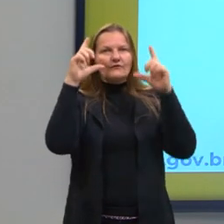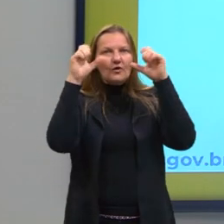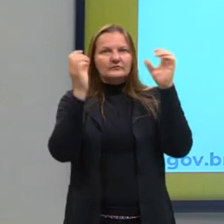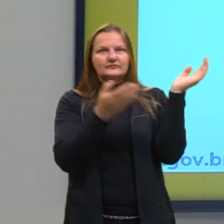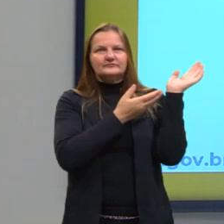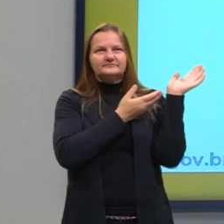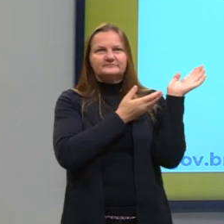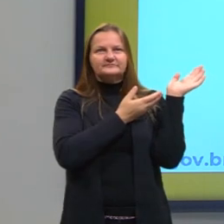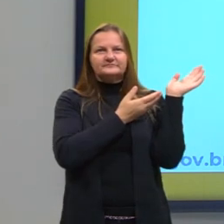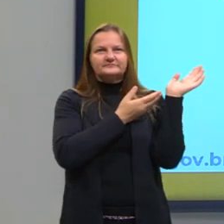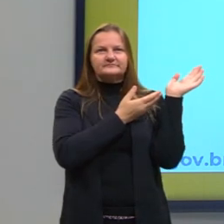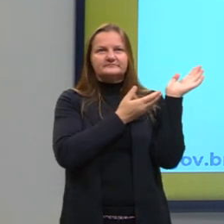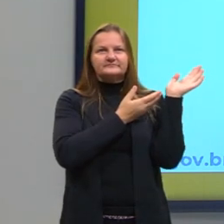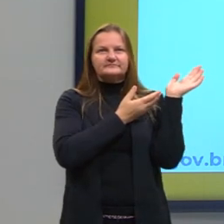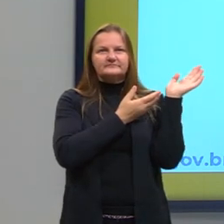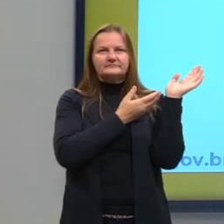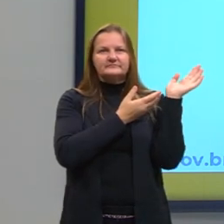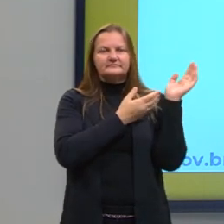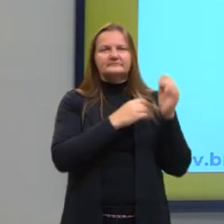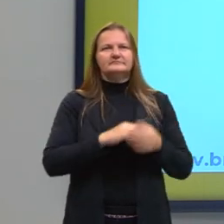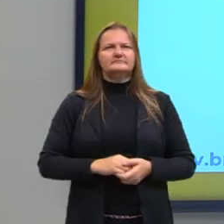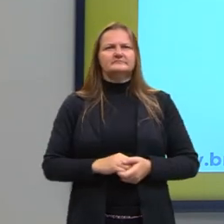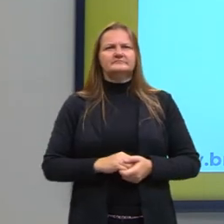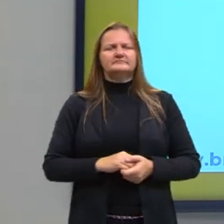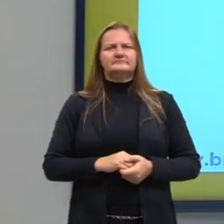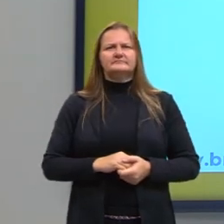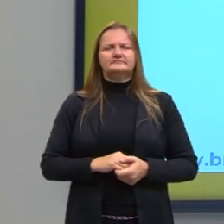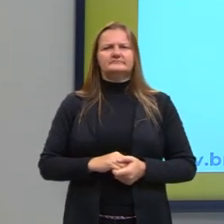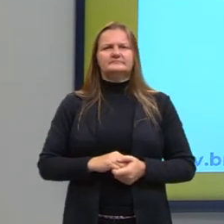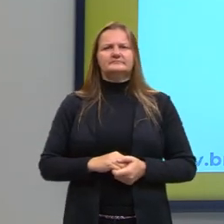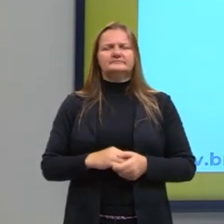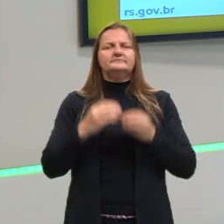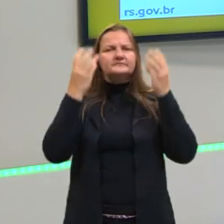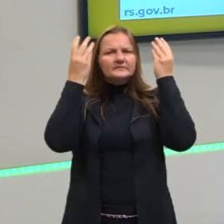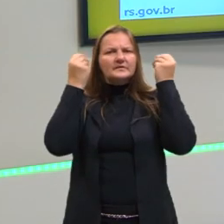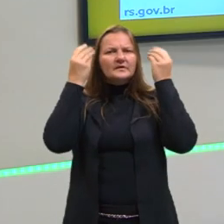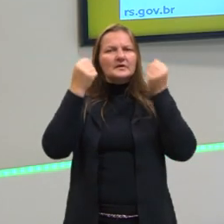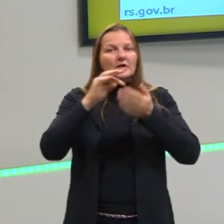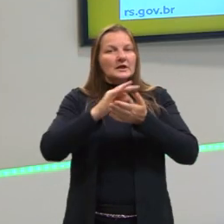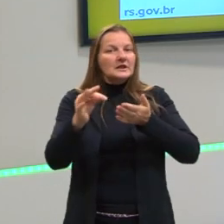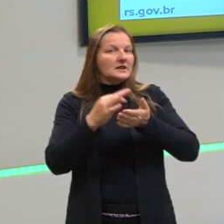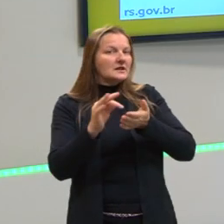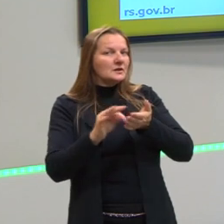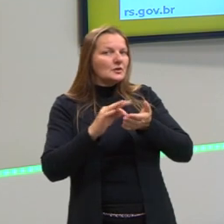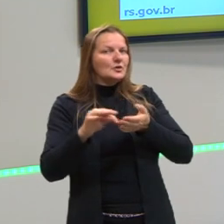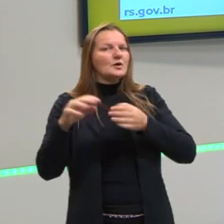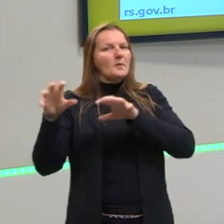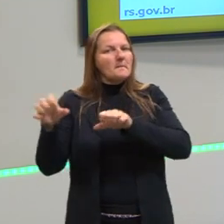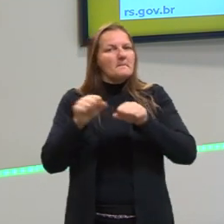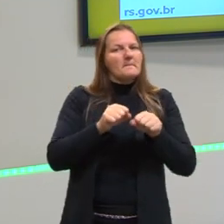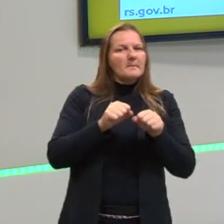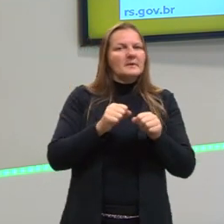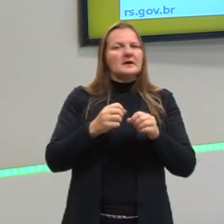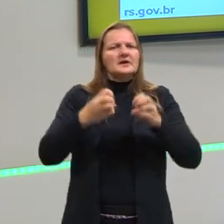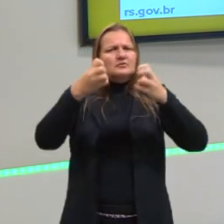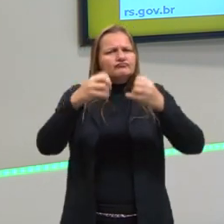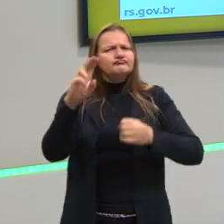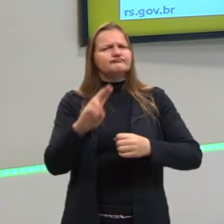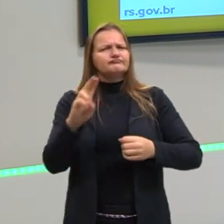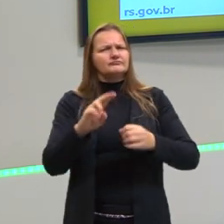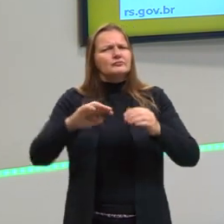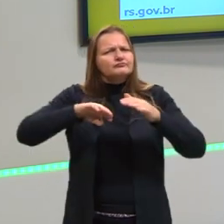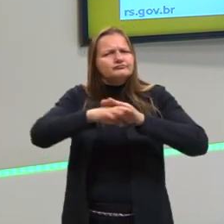que ficou bem bem tranquilo né Ele pega a teoria regaliana Léo um descendente do reino ele pega teoria